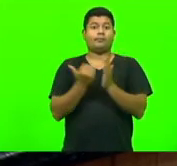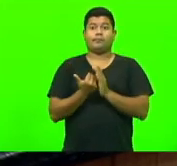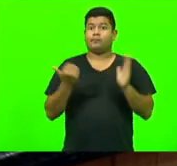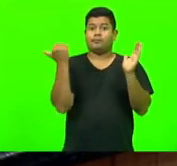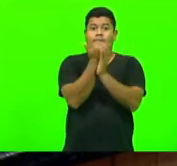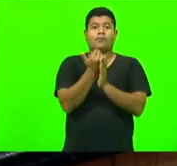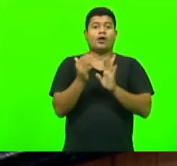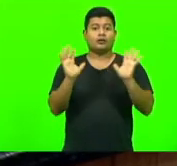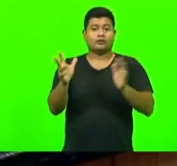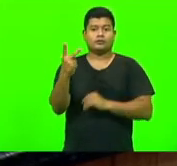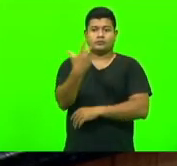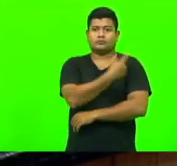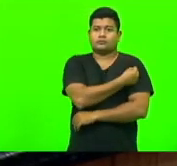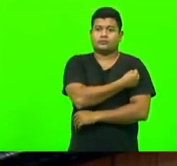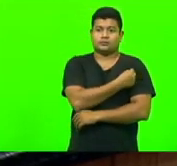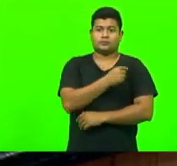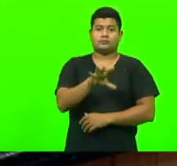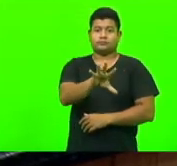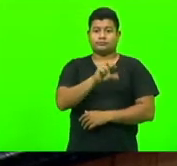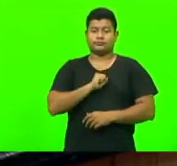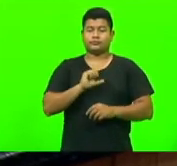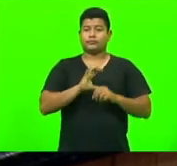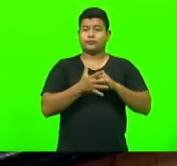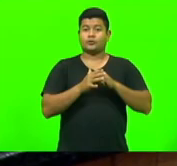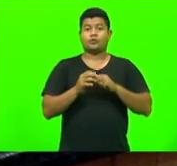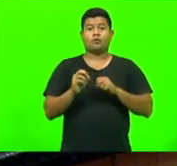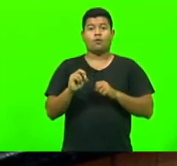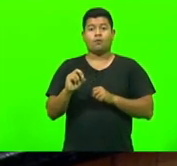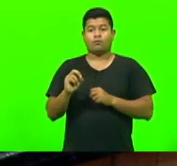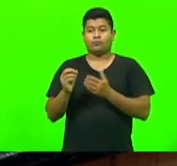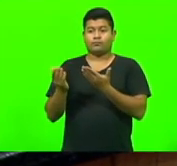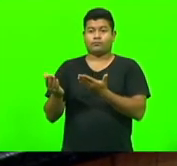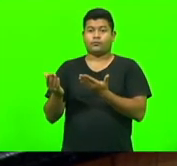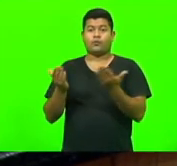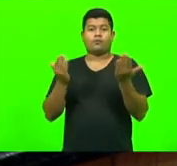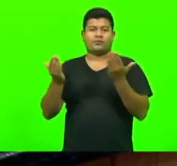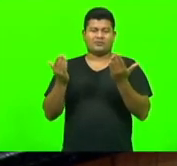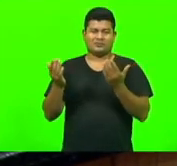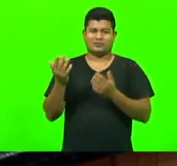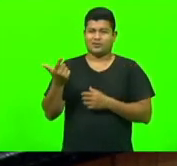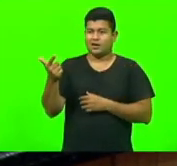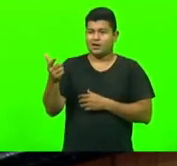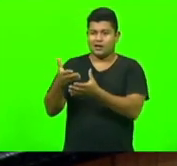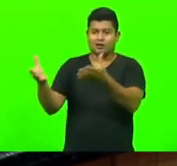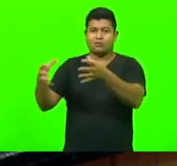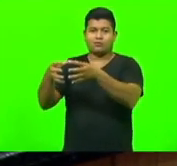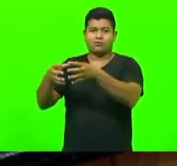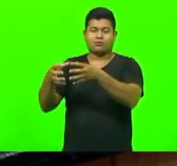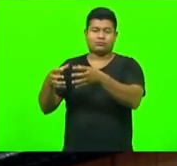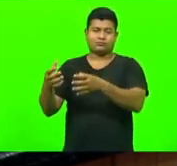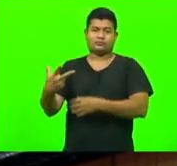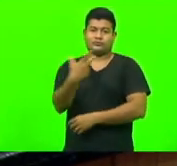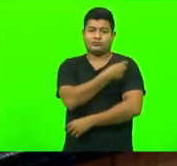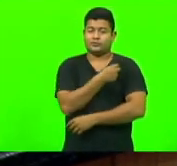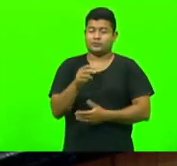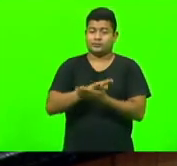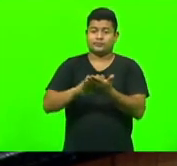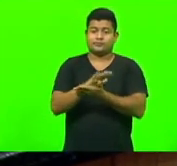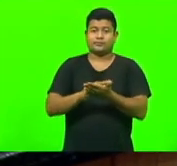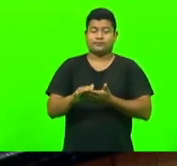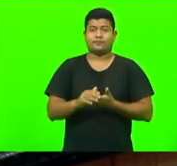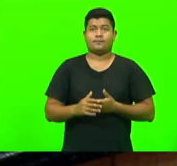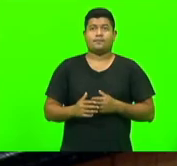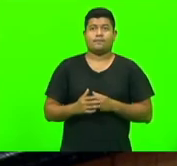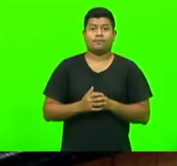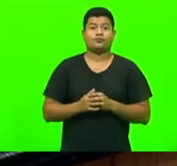de vacinação do que sem. O que nós estamos discutindo aqui não é a opinião de cada um sobre vacina. E de todas as frases que